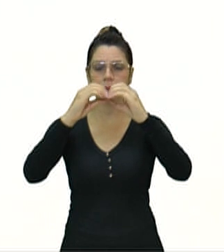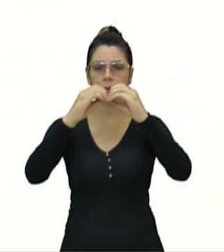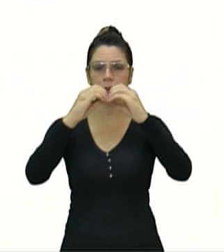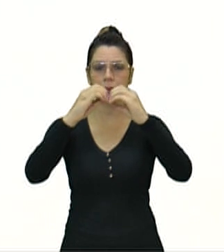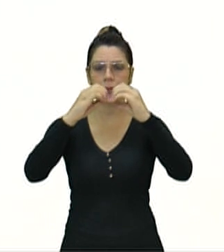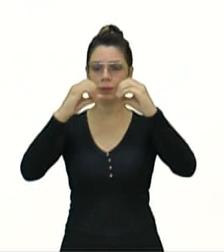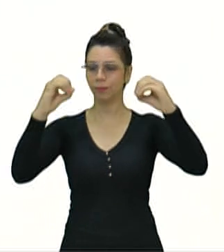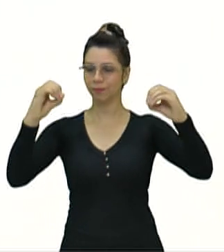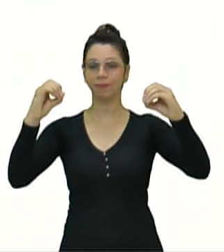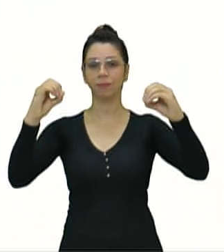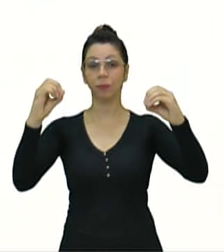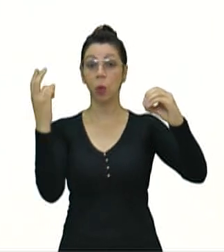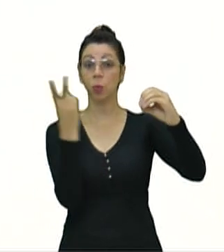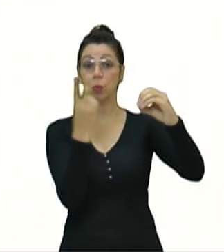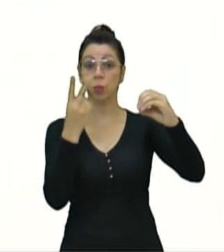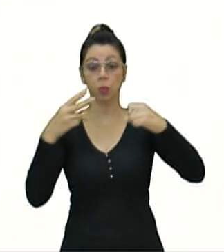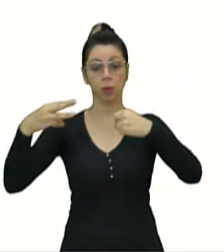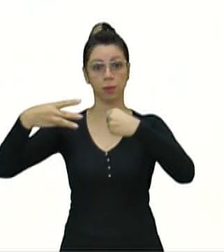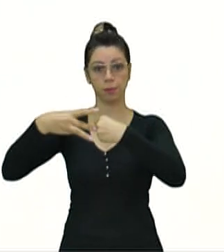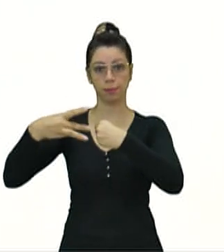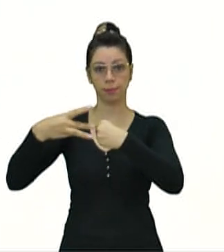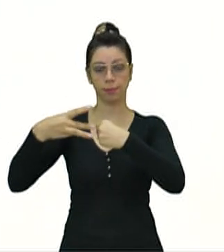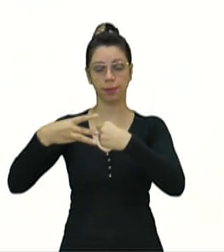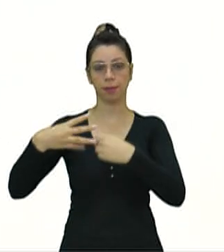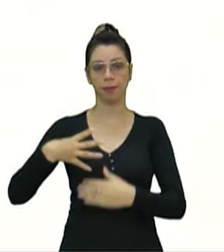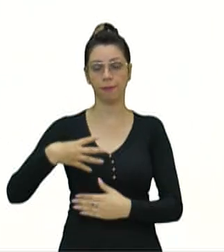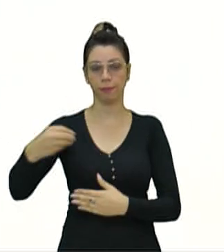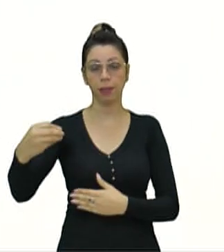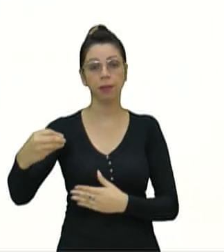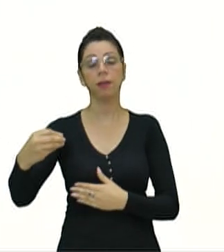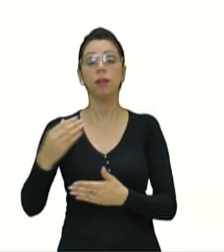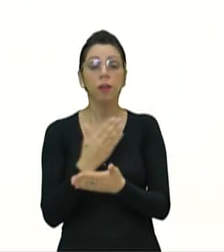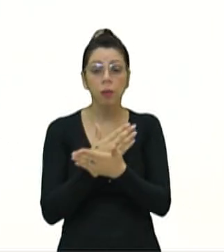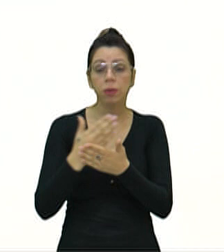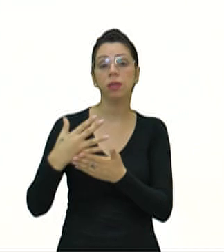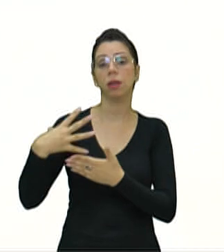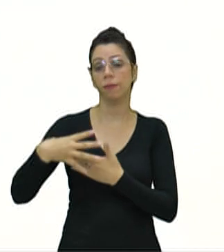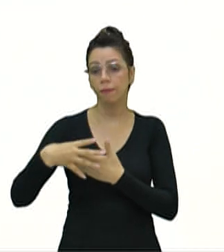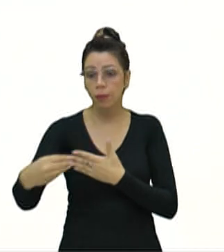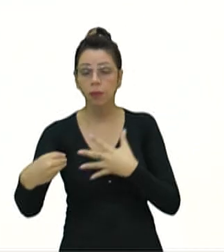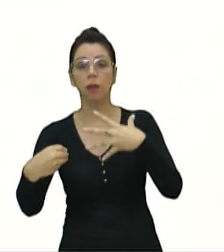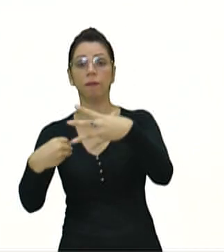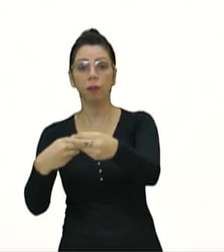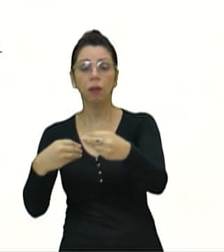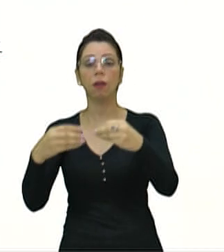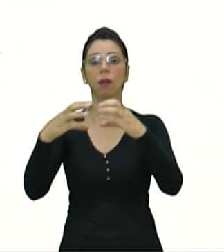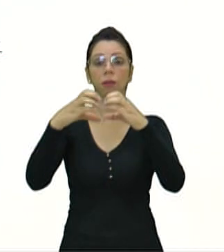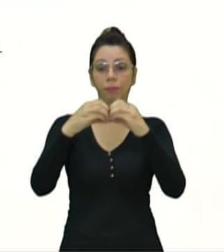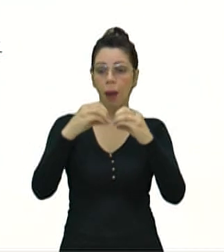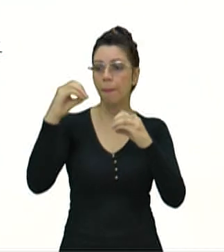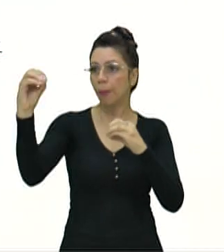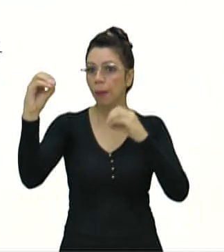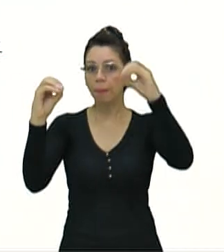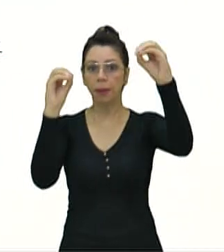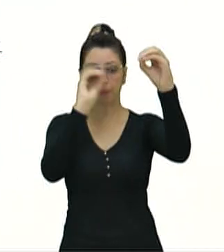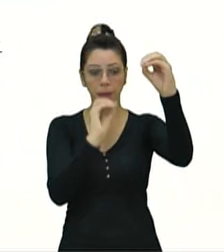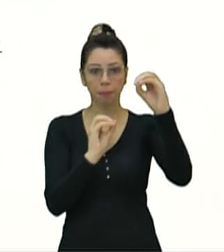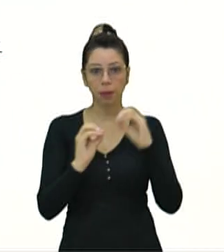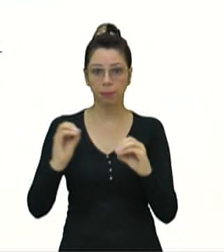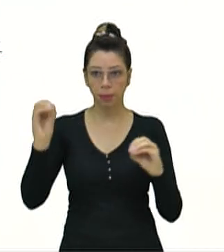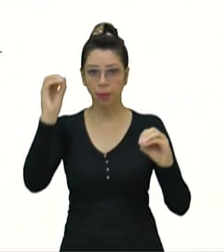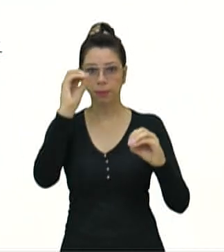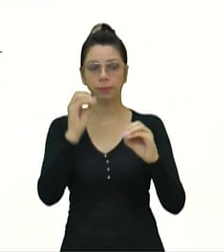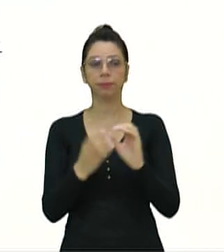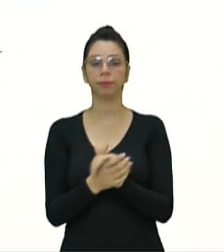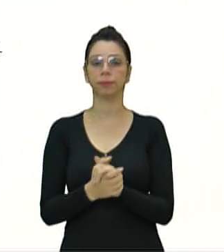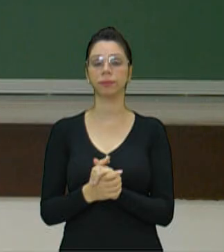células filhas. Essas células filhas vão fazer o mesmo processo e assim vai indo. Por isso que, voltando lá no que a gente viu anteriormente, né,